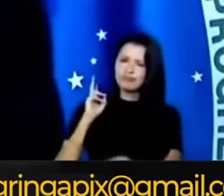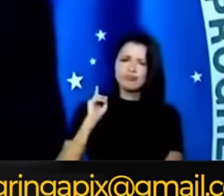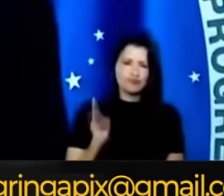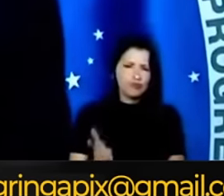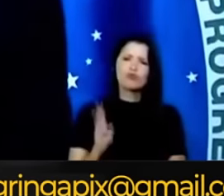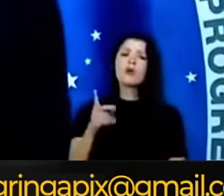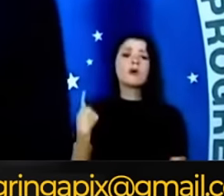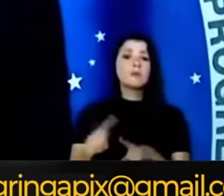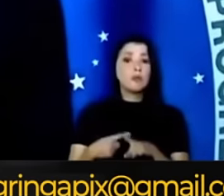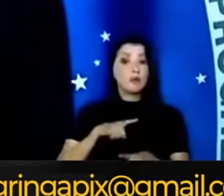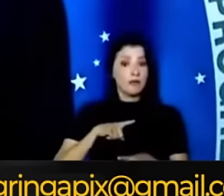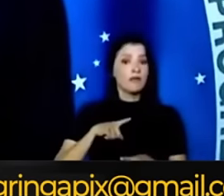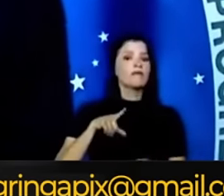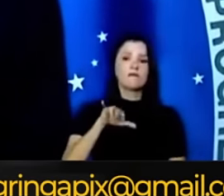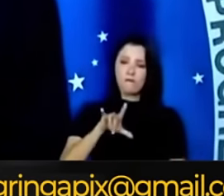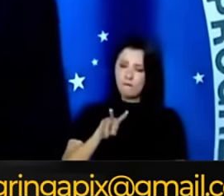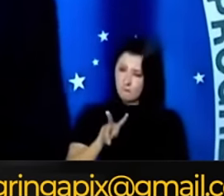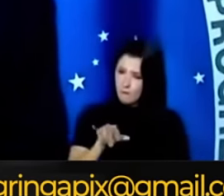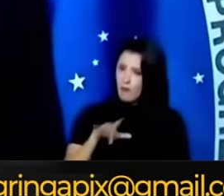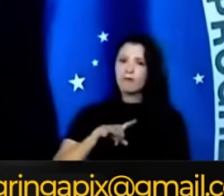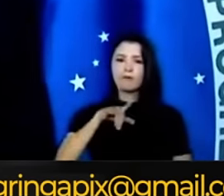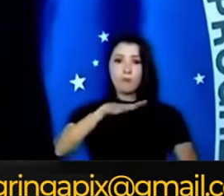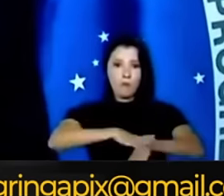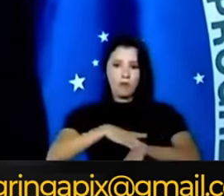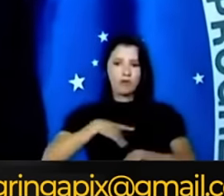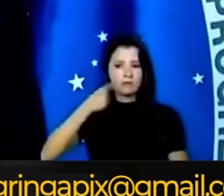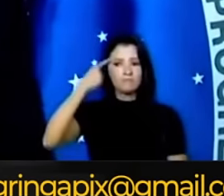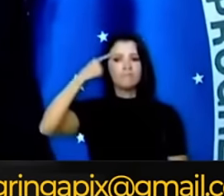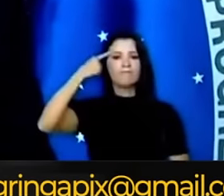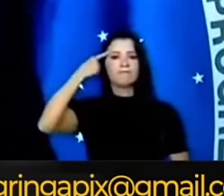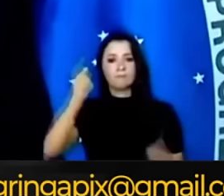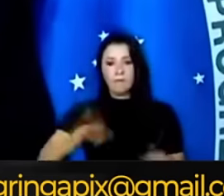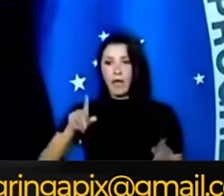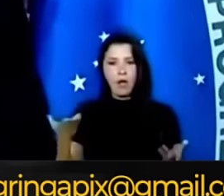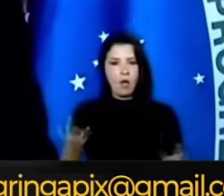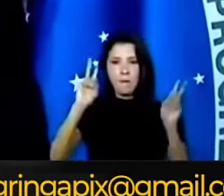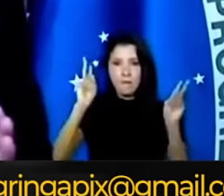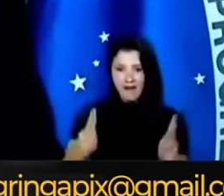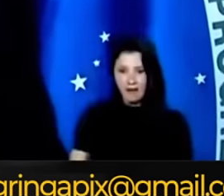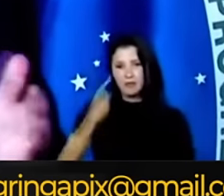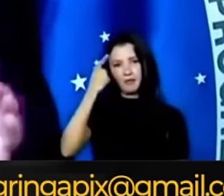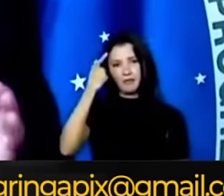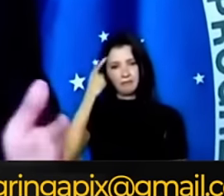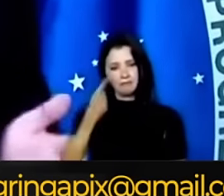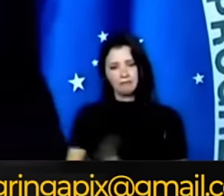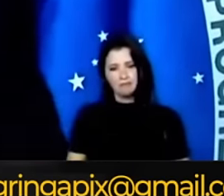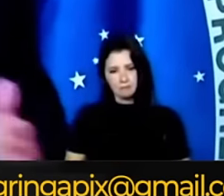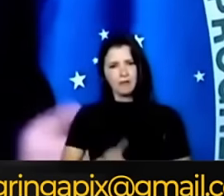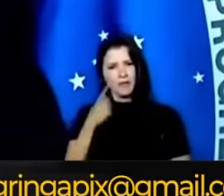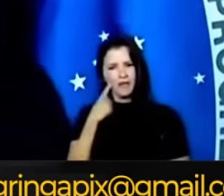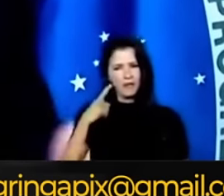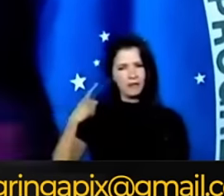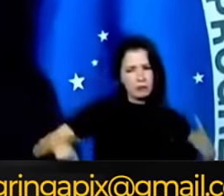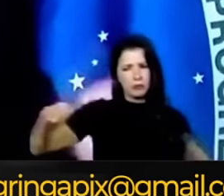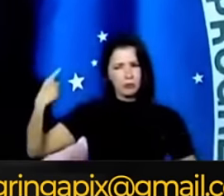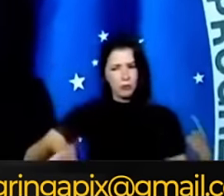porque haverá um momento em que vai ter que se pensar na paz eu acompanho as divergências entre Palestina